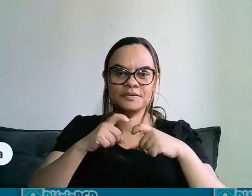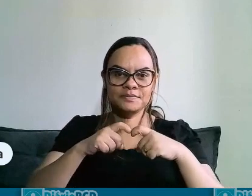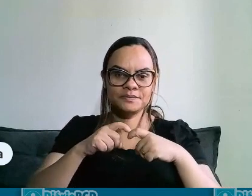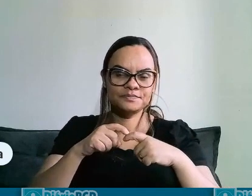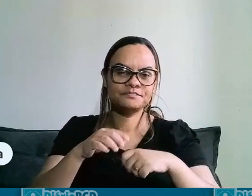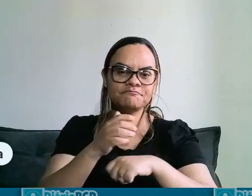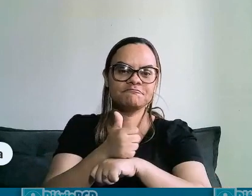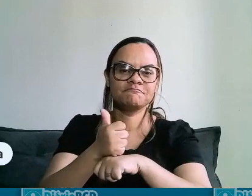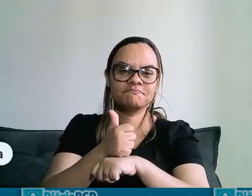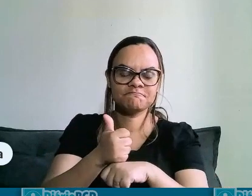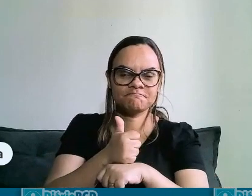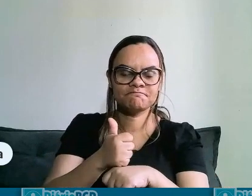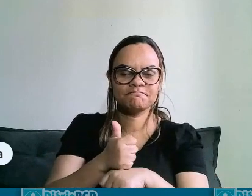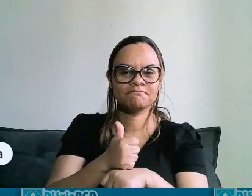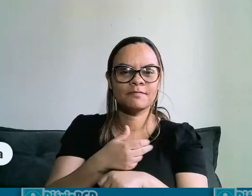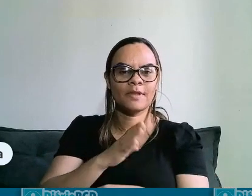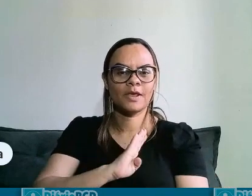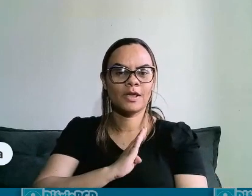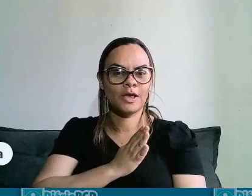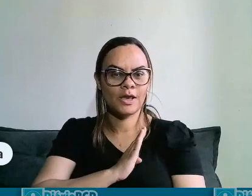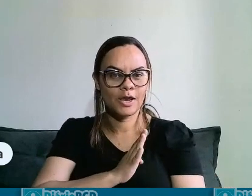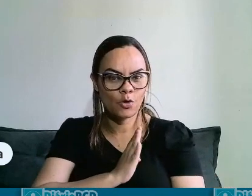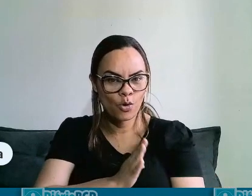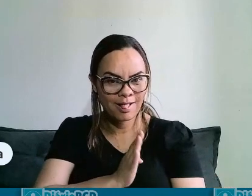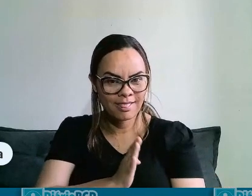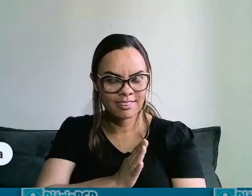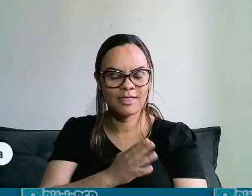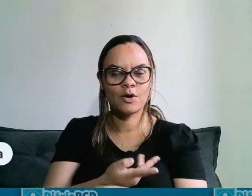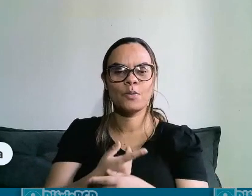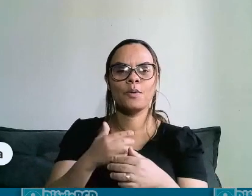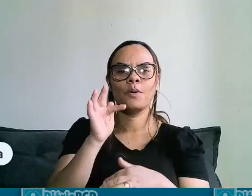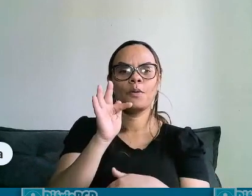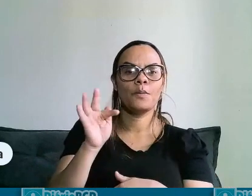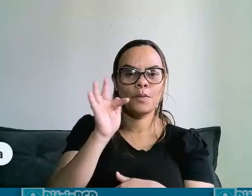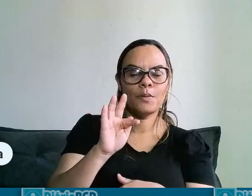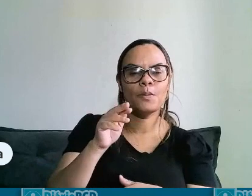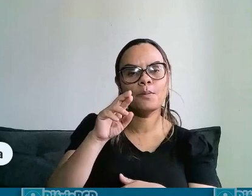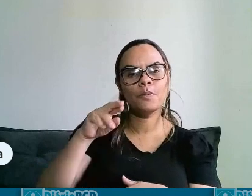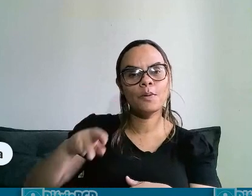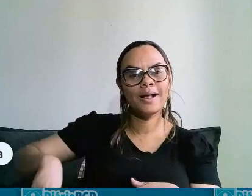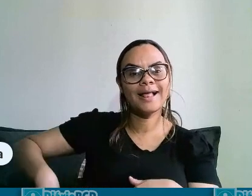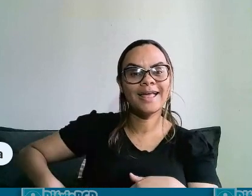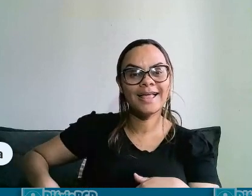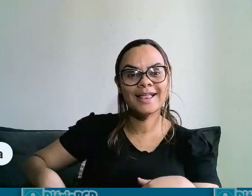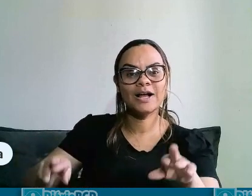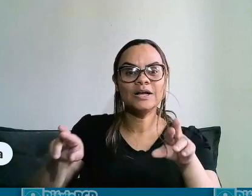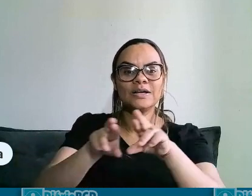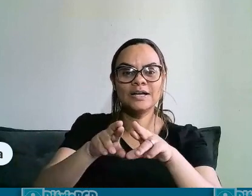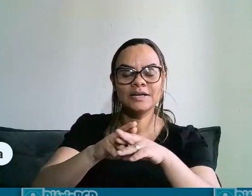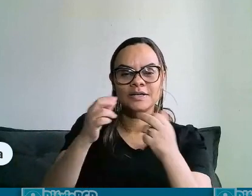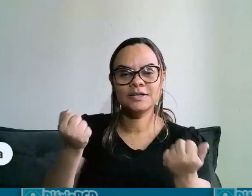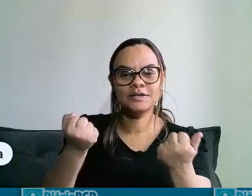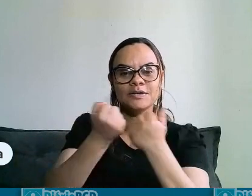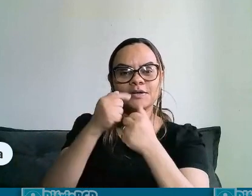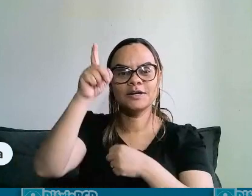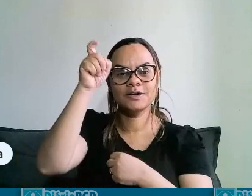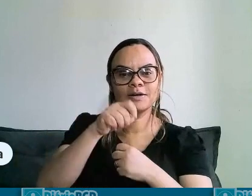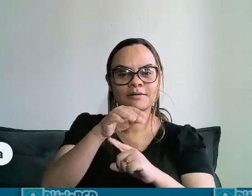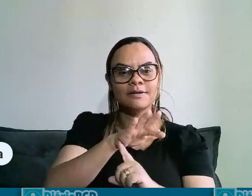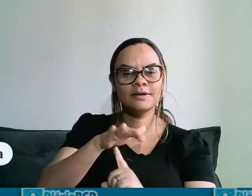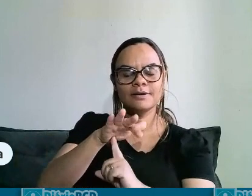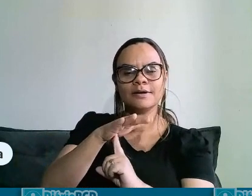especialista em nefrologia, médico nefrologista da Fundação Pró-Renal, vice-presidente da Sociedade Paranaense